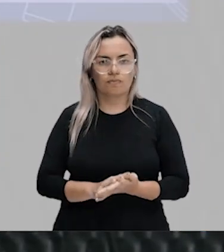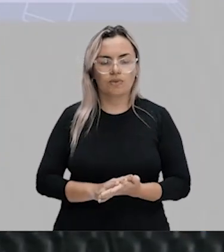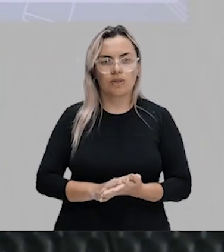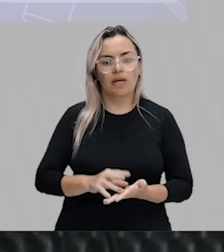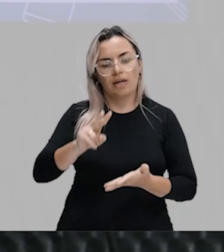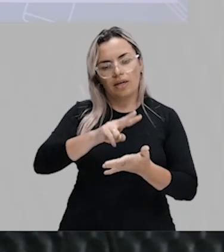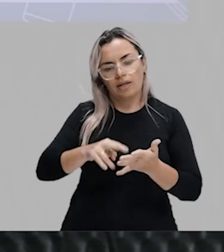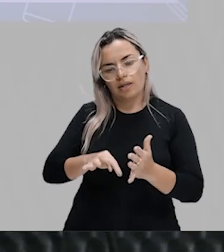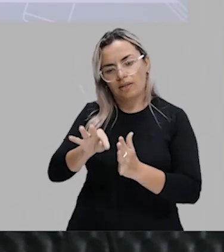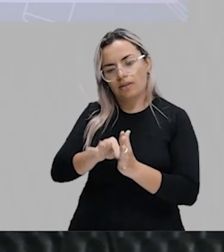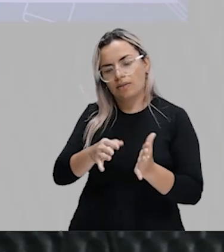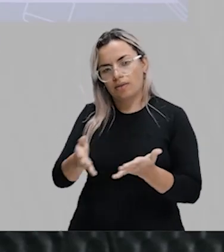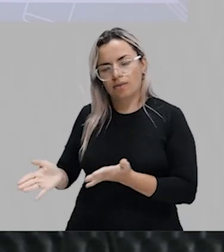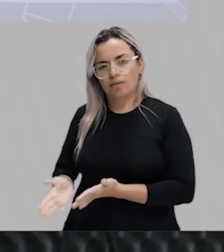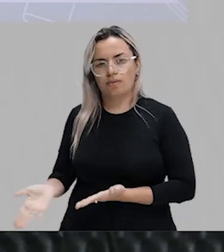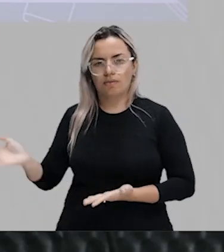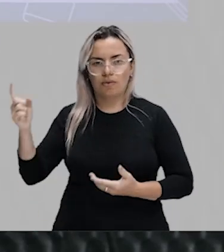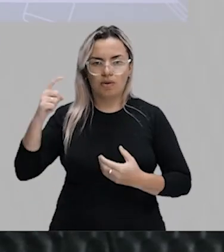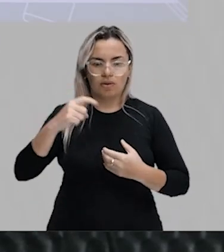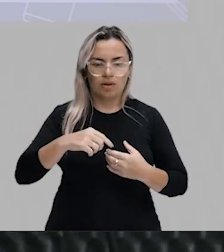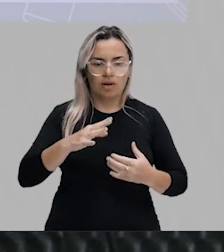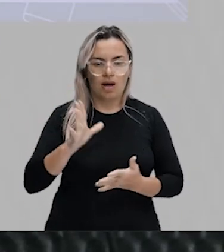voltar aqui rapidinho. Só para dar um exemplo para vocês.